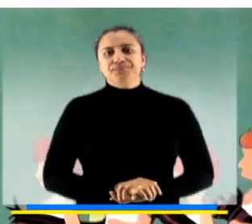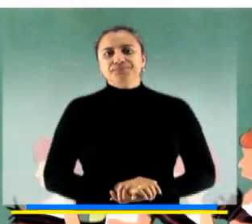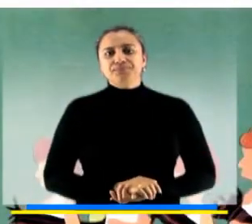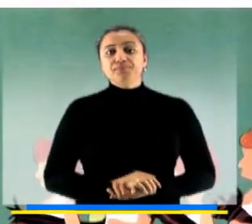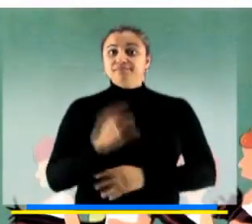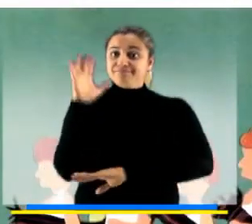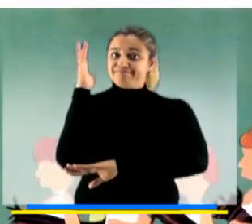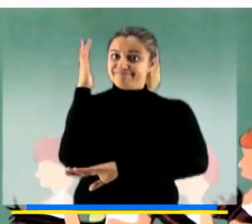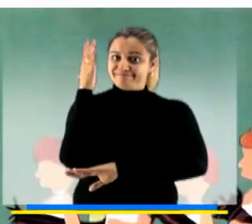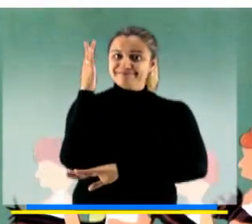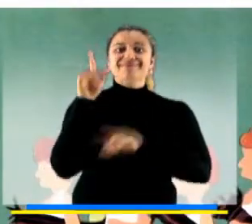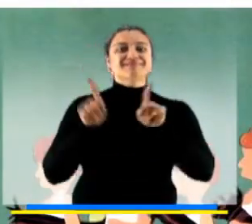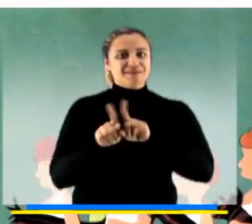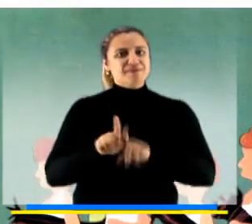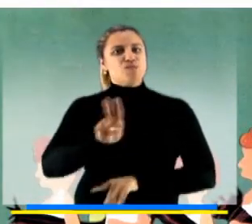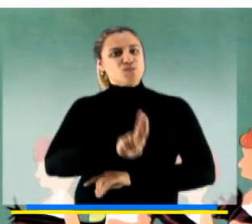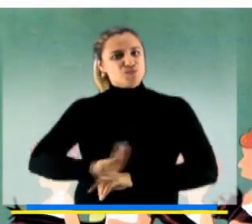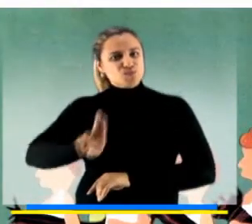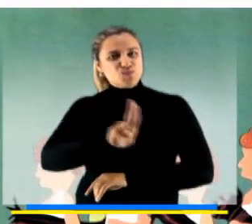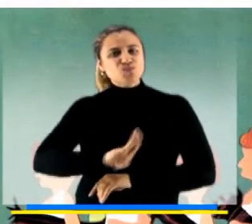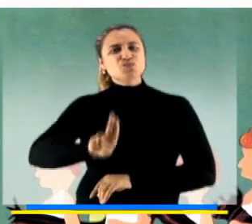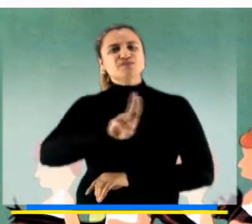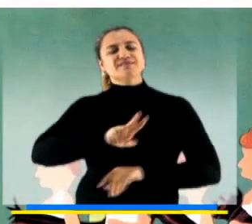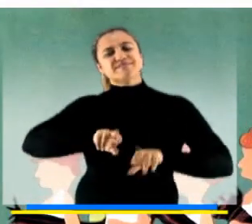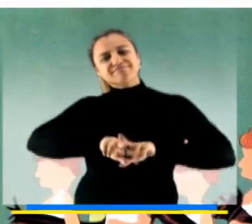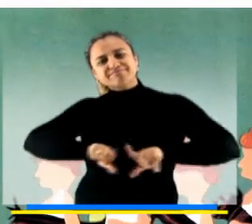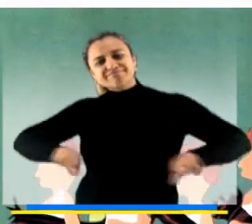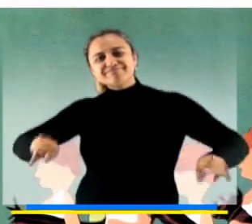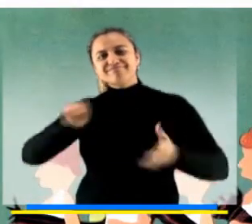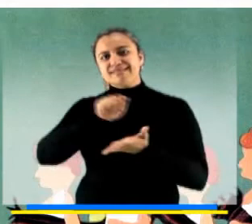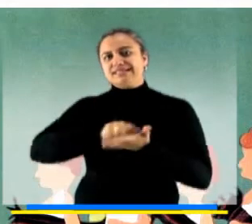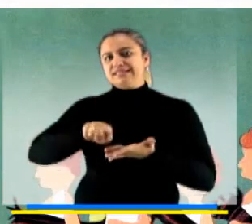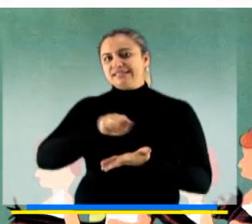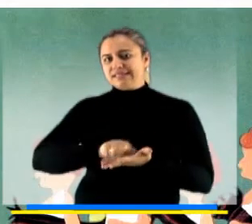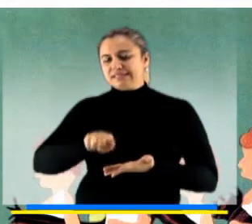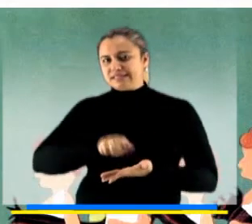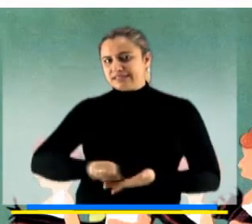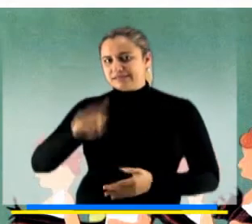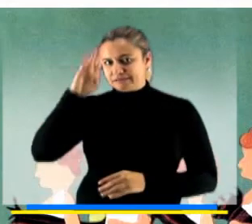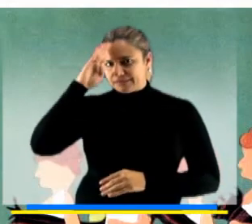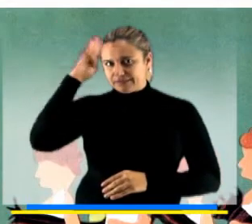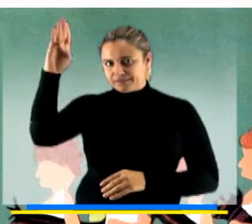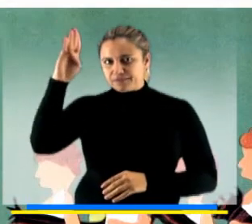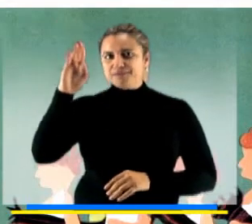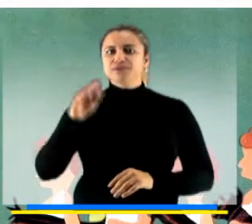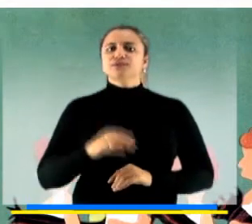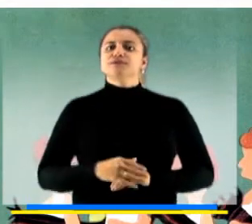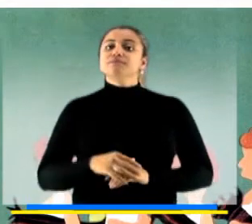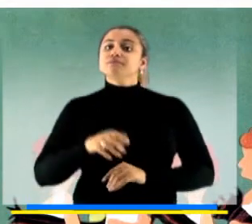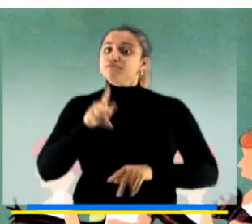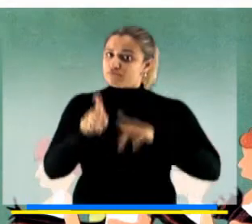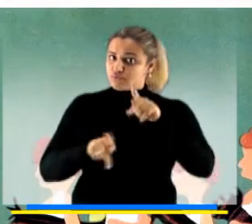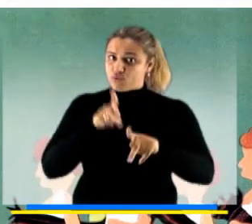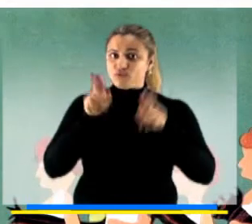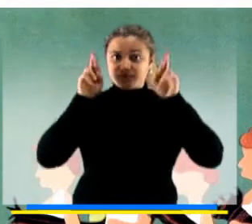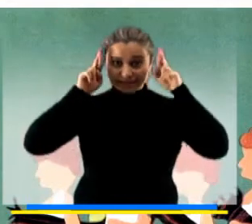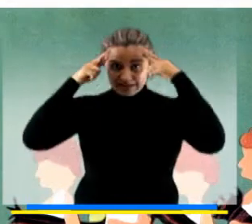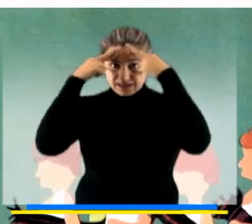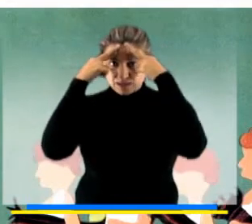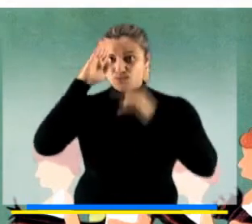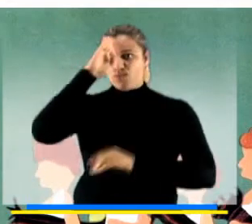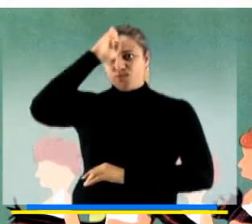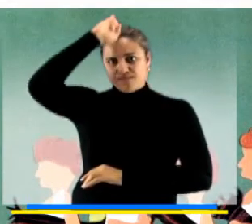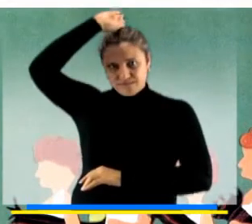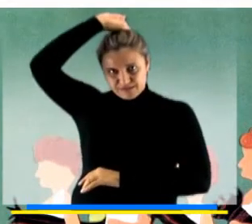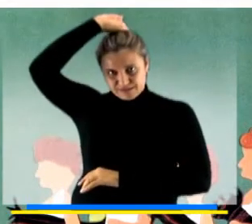A madeira foi utilizada de várias formas para a escrita, principalmente entre os gregos e os